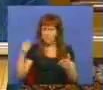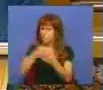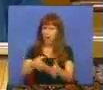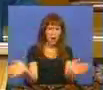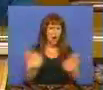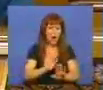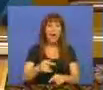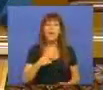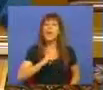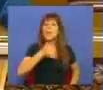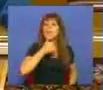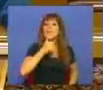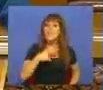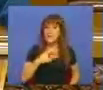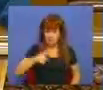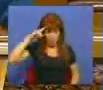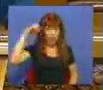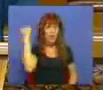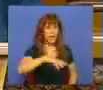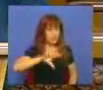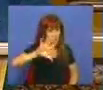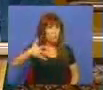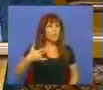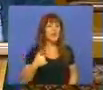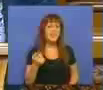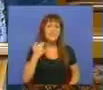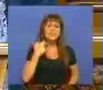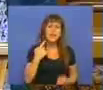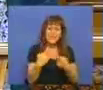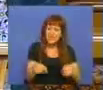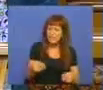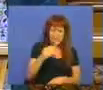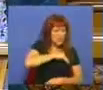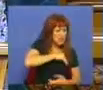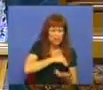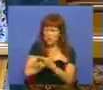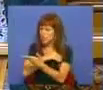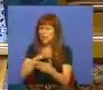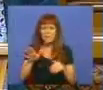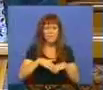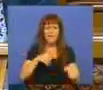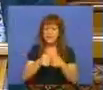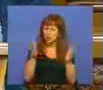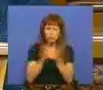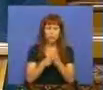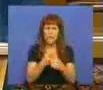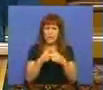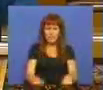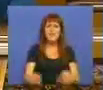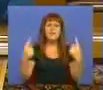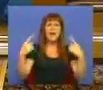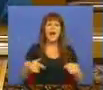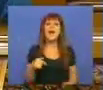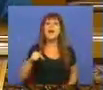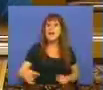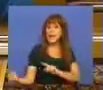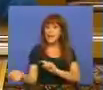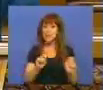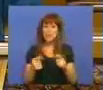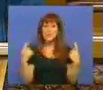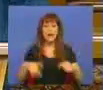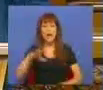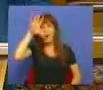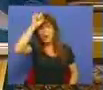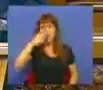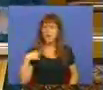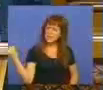remuneradas. Esta medida é um crime num país em que pequenas diferenças de rendimento fazem toda a diferença. Nesta discussão, aliás, o